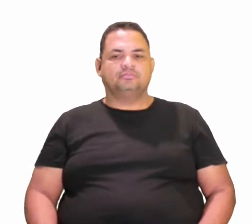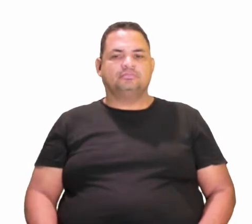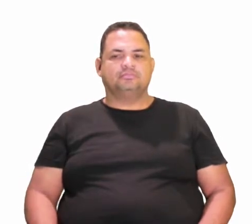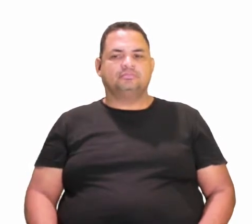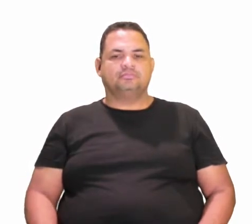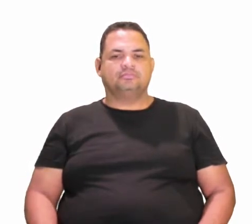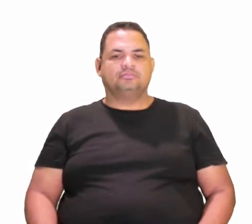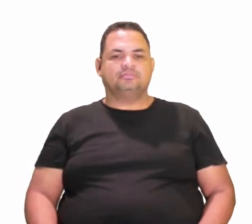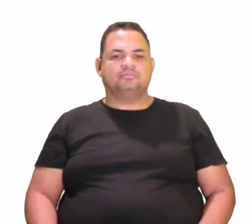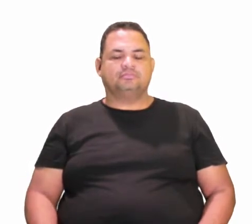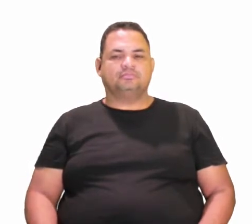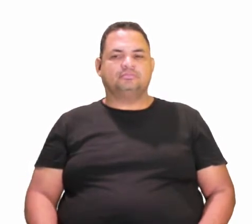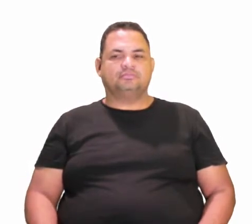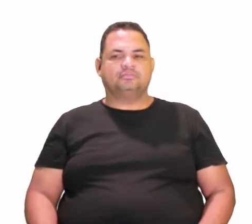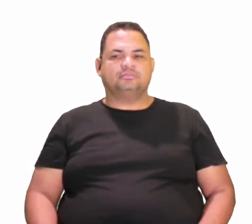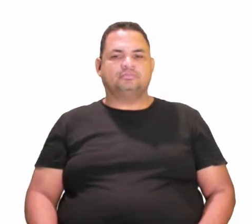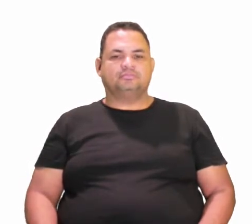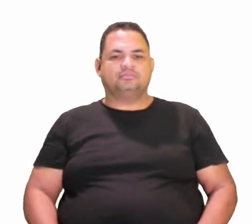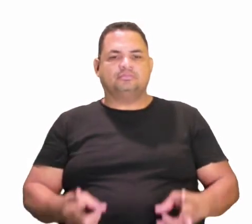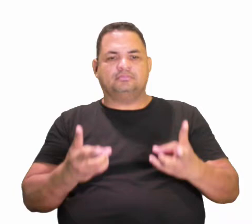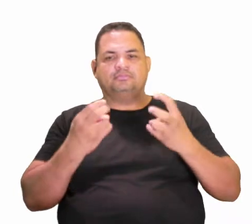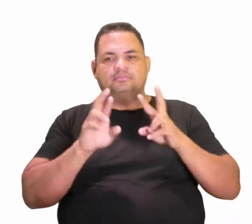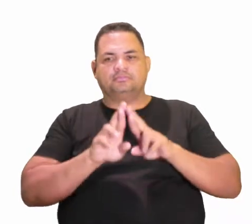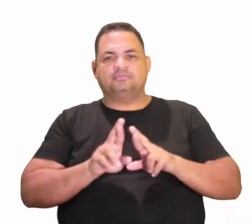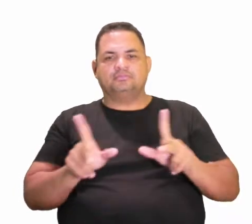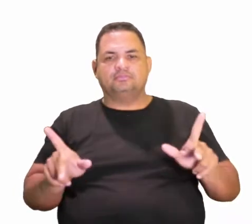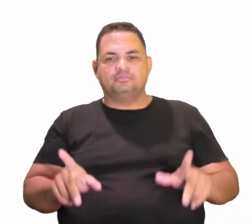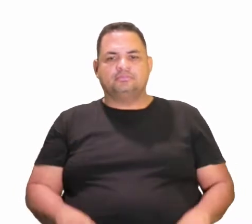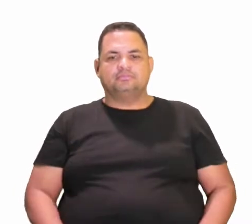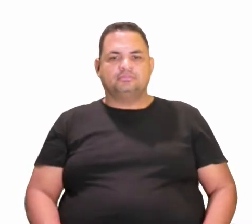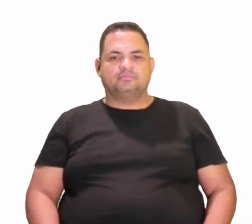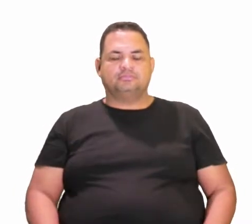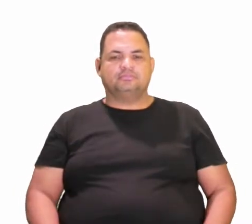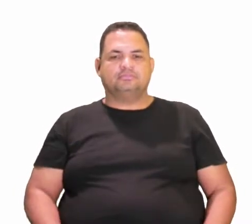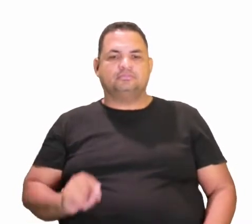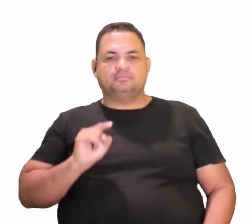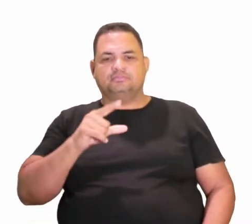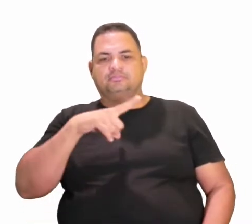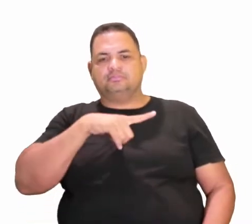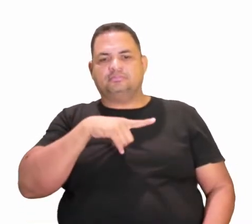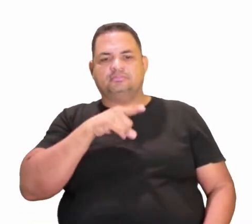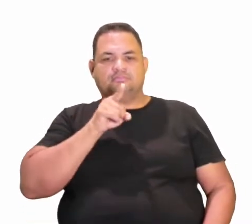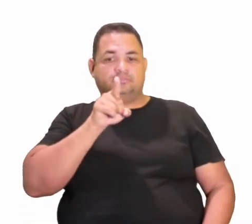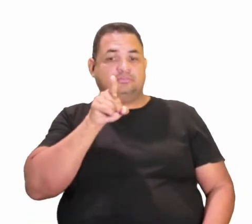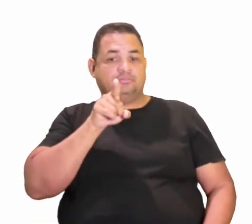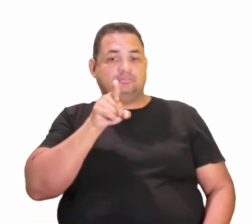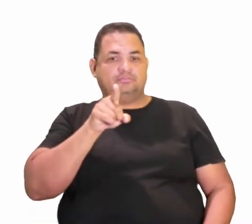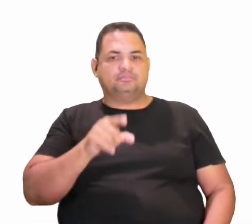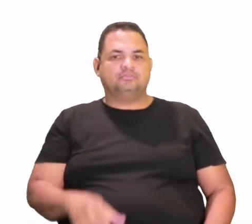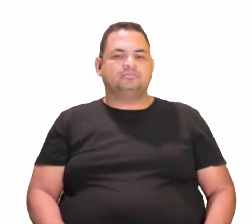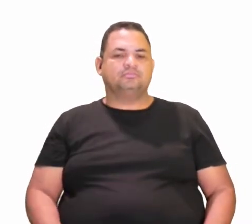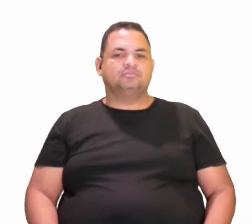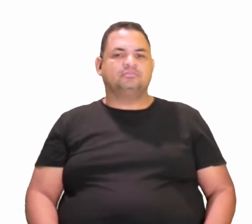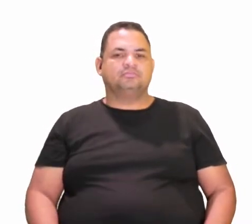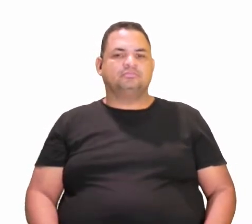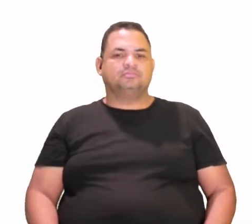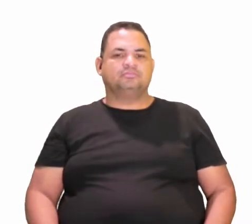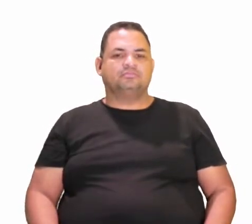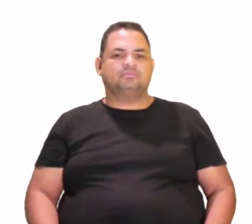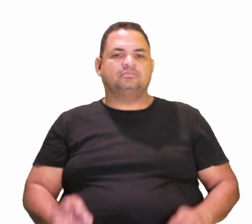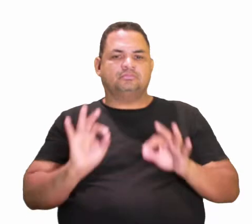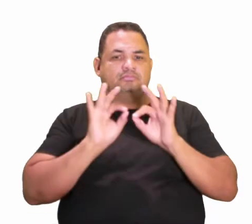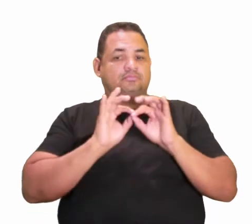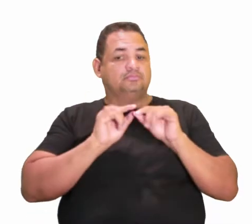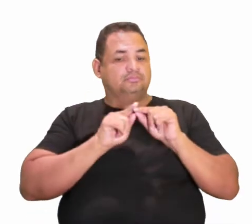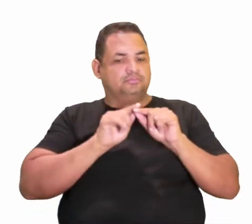aí, olha só, perceba só a diferença. Aqui tem um dedinho apontando. A